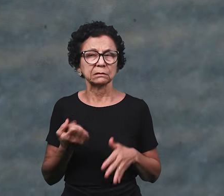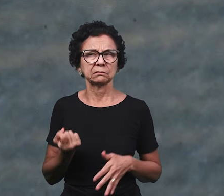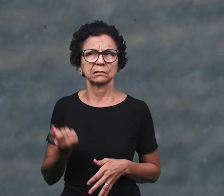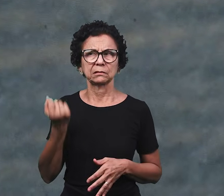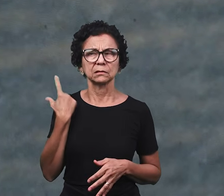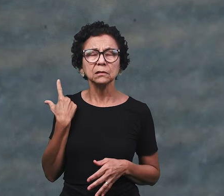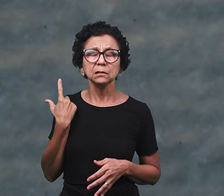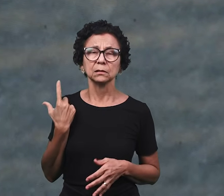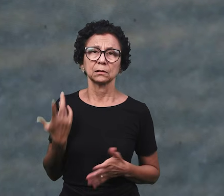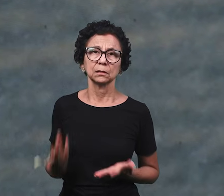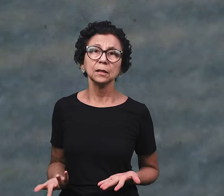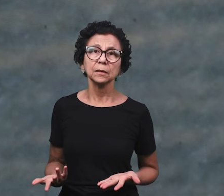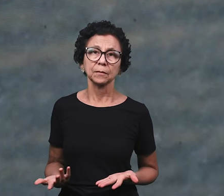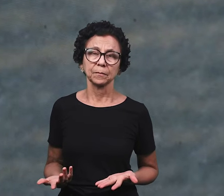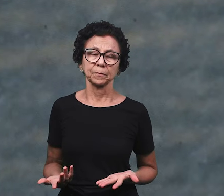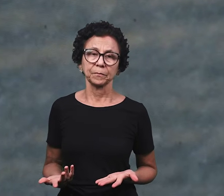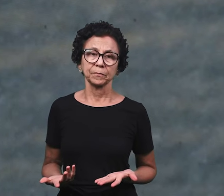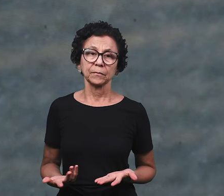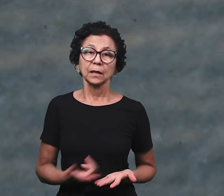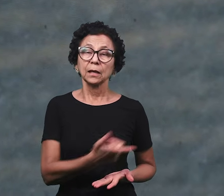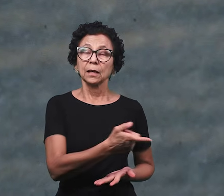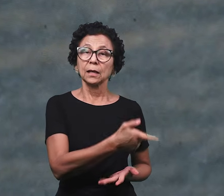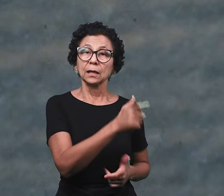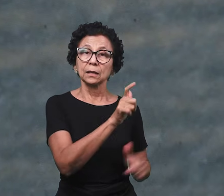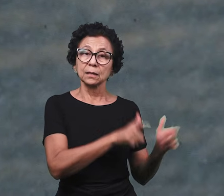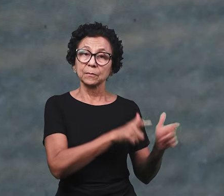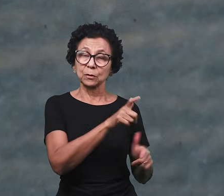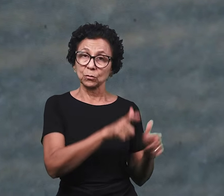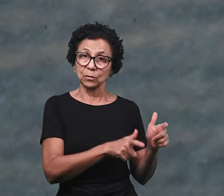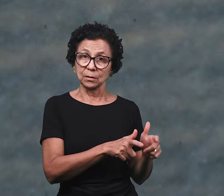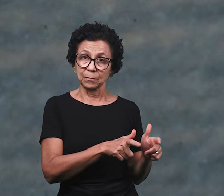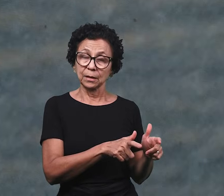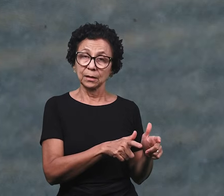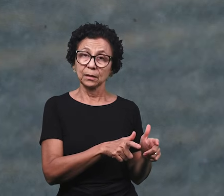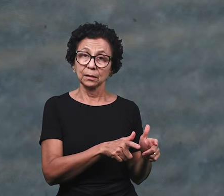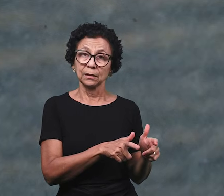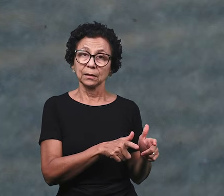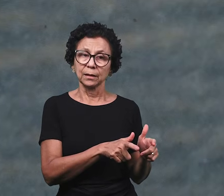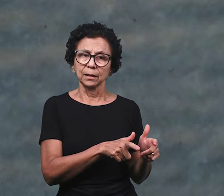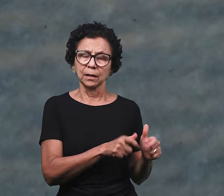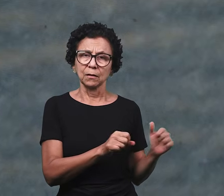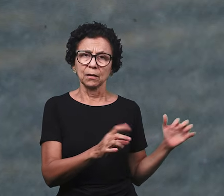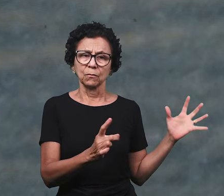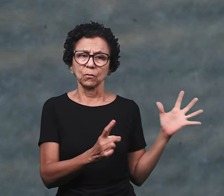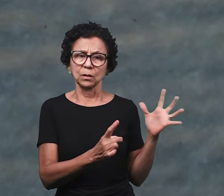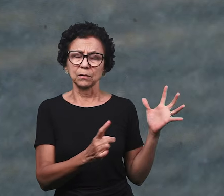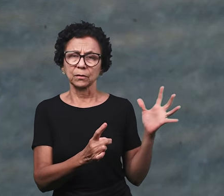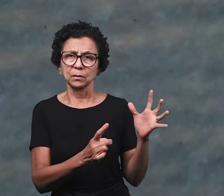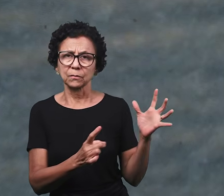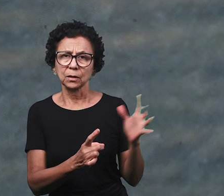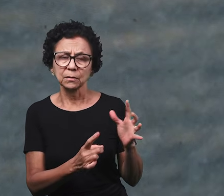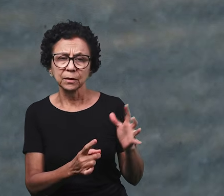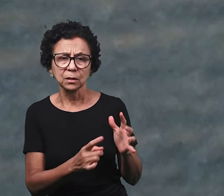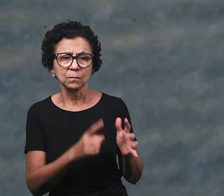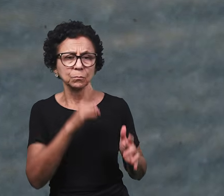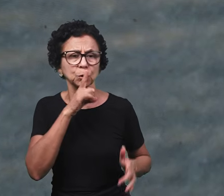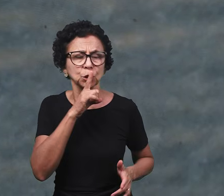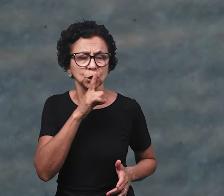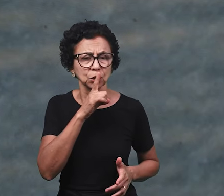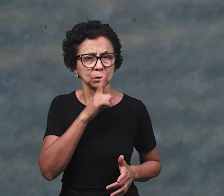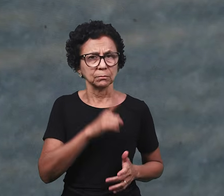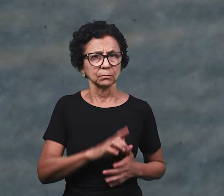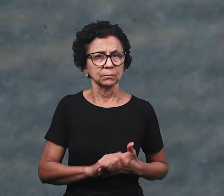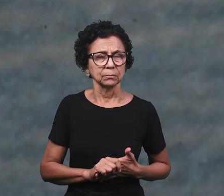Existe uma multidão para mandar ele se calar. Mas o discípulo que está perto de Jesus, ele tem uma palavra de Jesus para ir